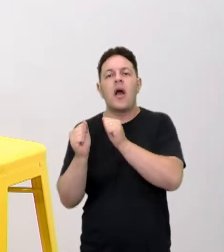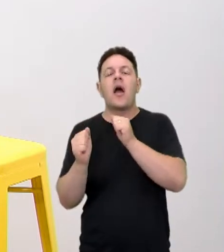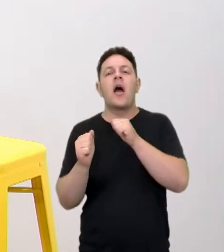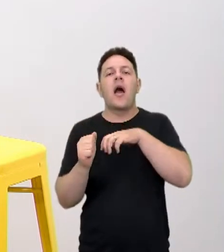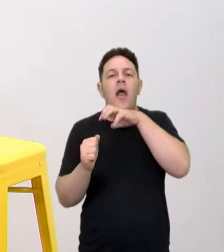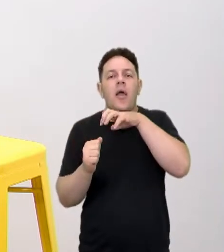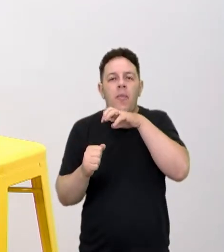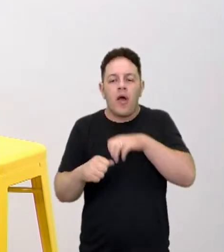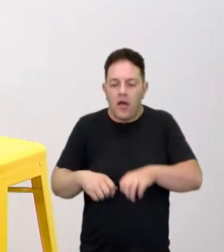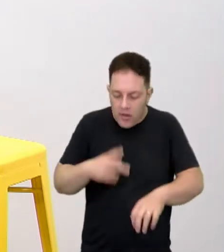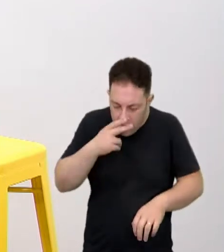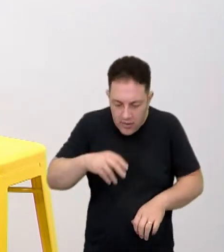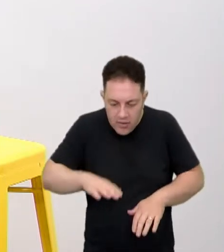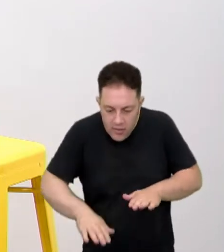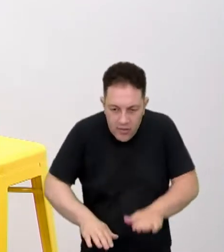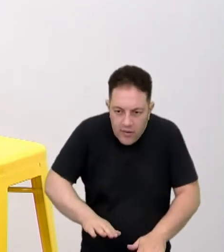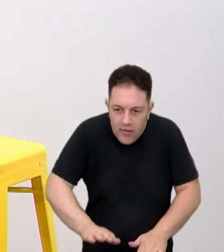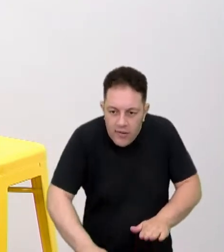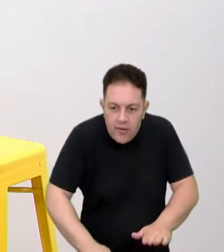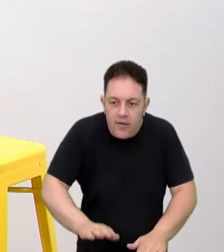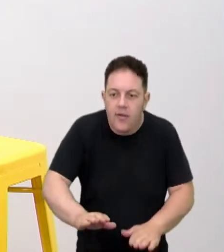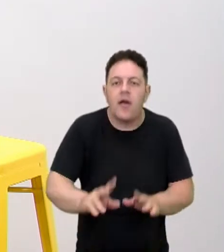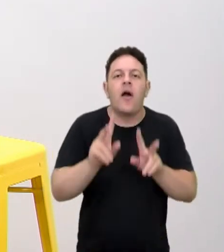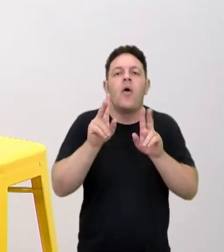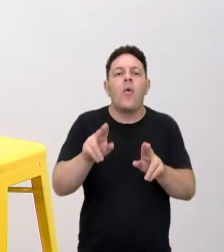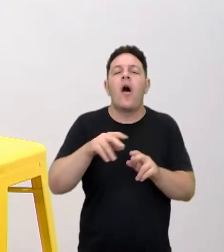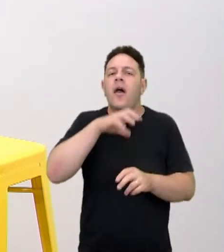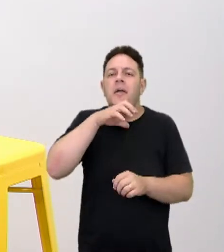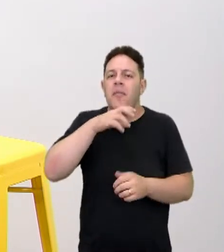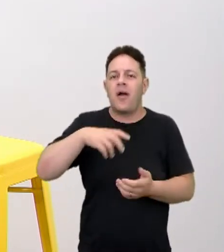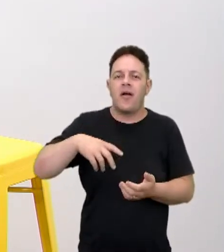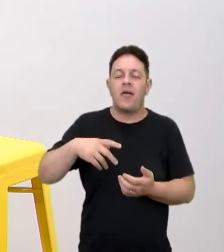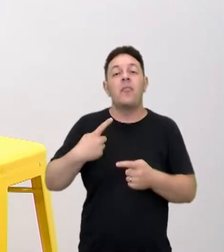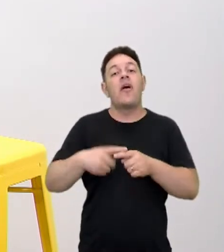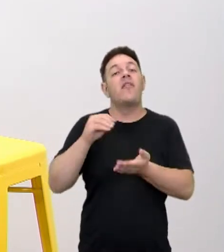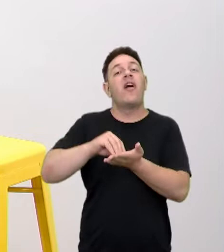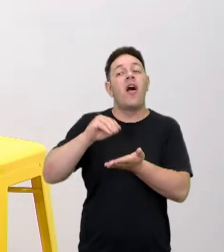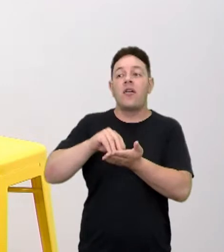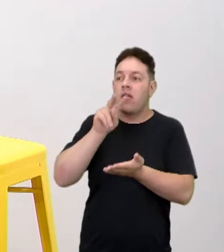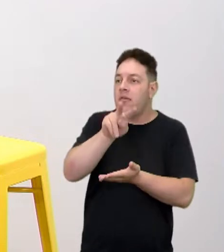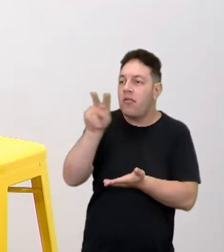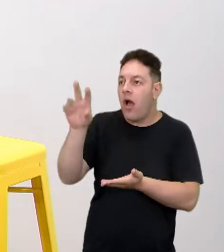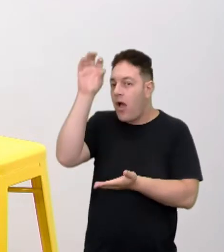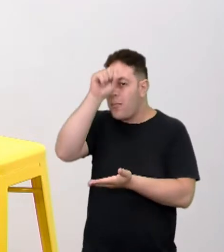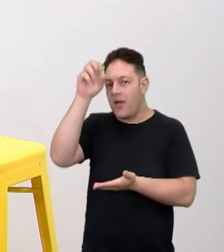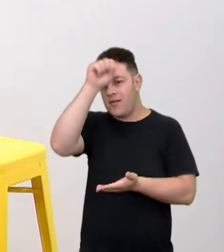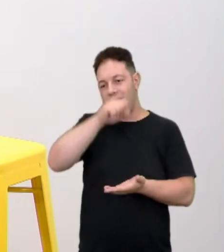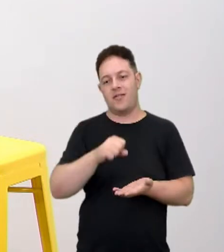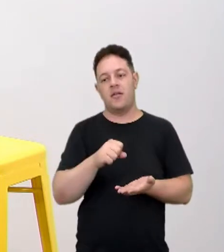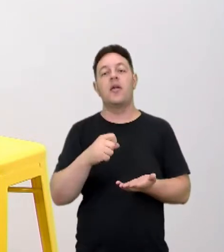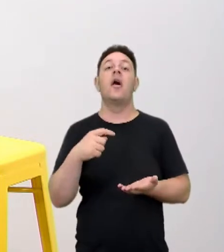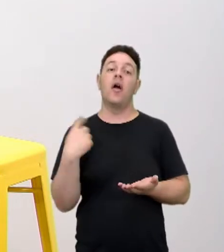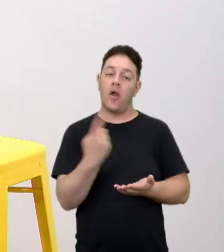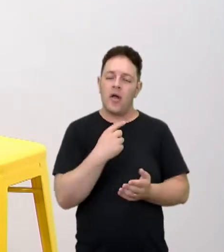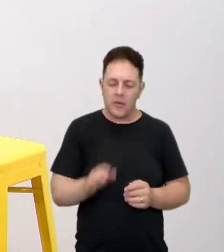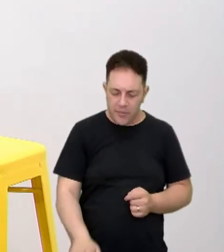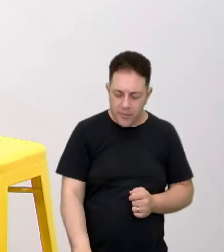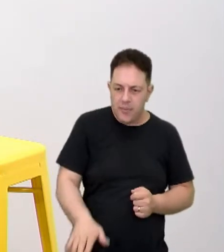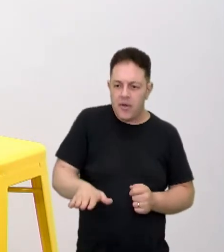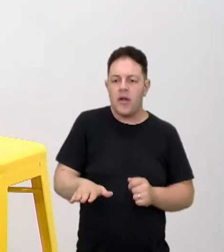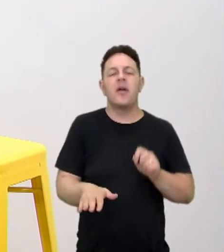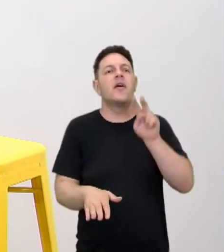vida. Porque é uma questão de aprendizagem, tá? A gente aprende a falar, frequentar a escola, então a gente já começa a ver